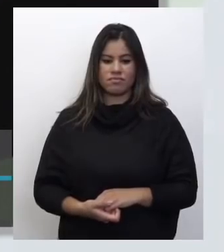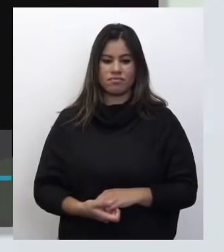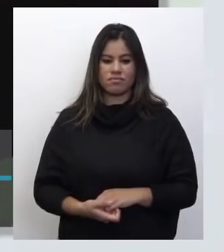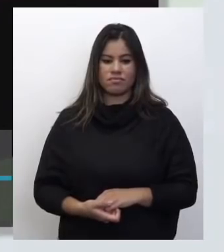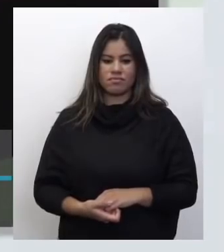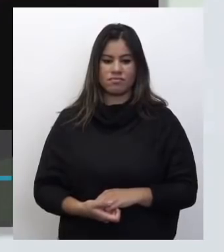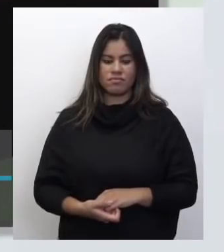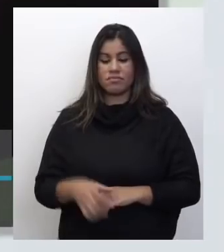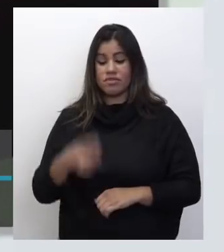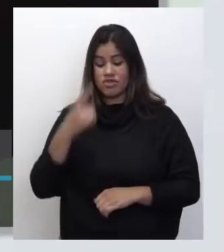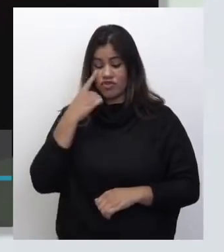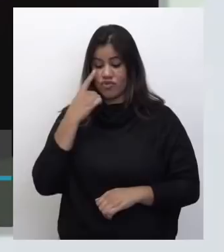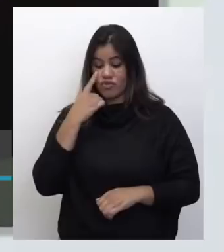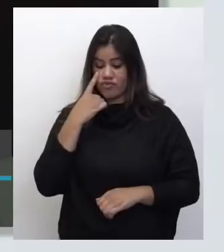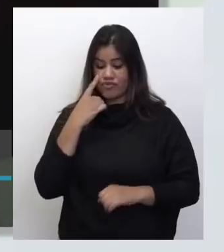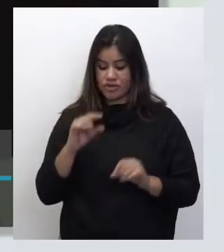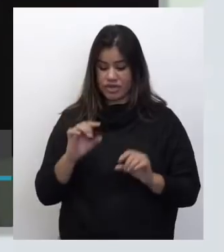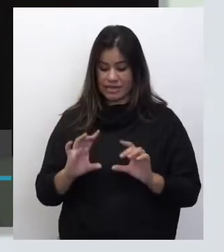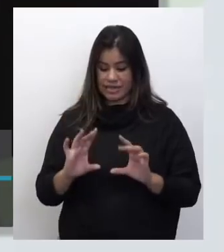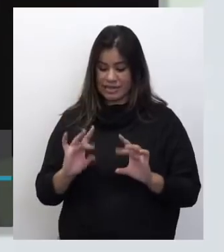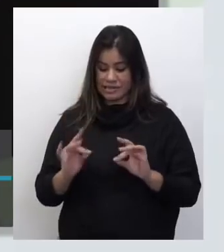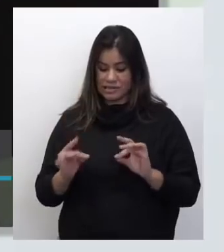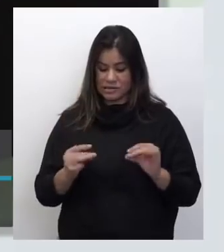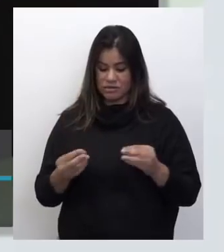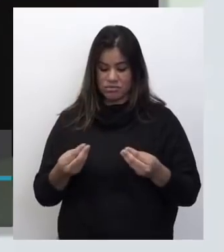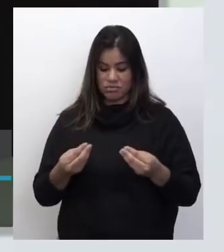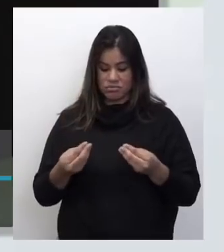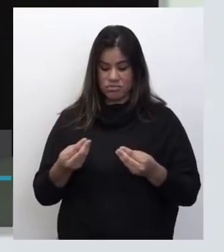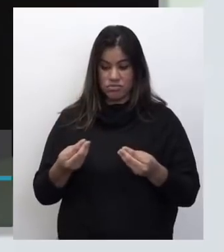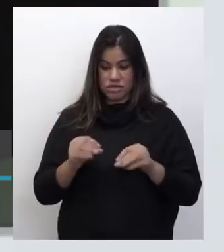Deixa eu só colocar a tesoura aqui para apoiar.